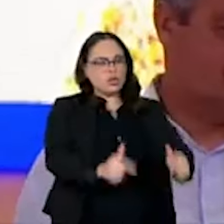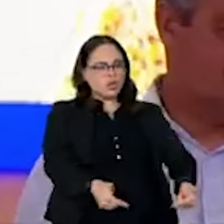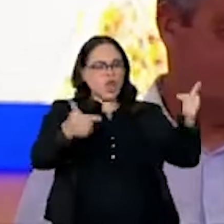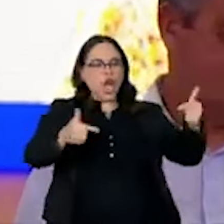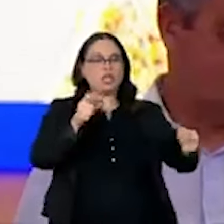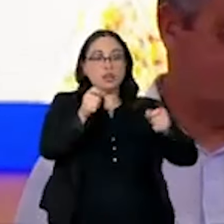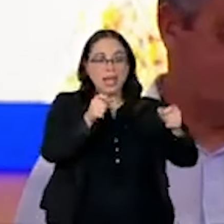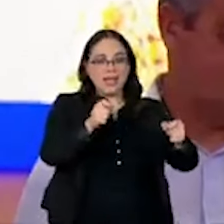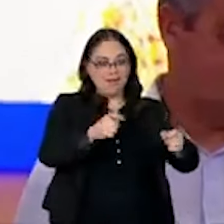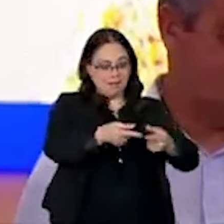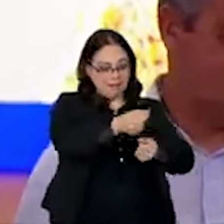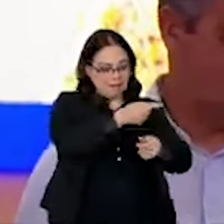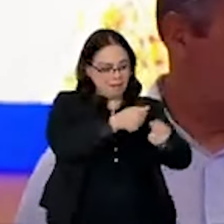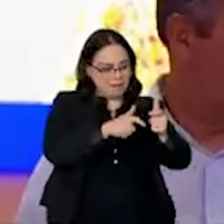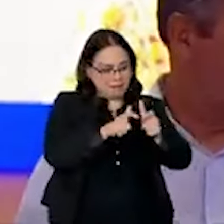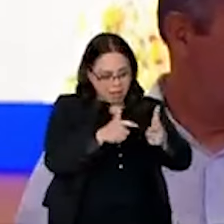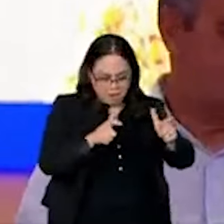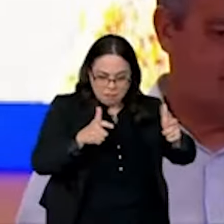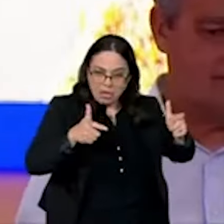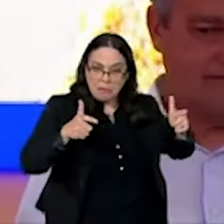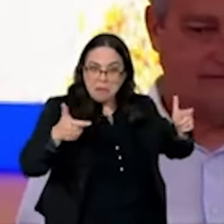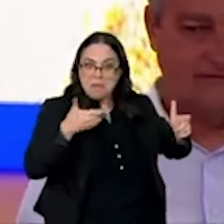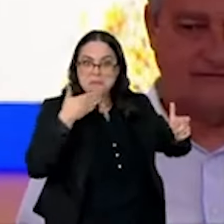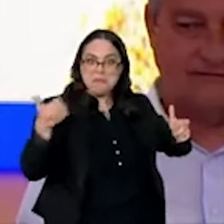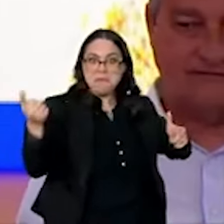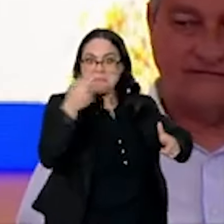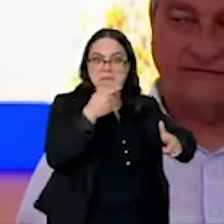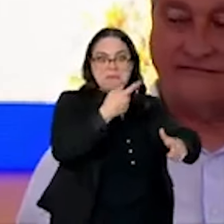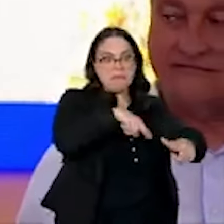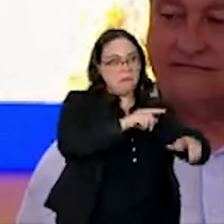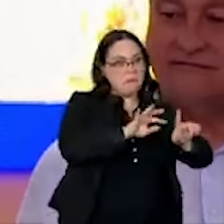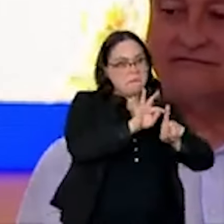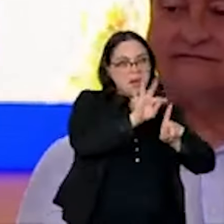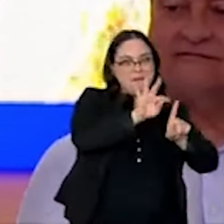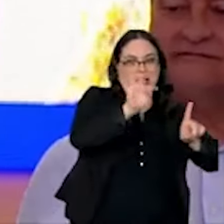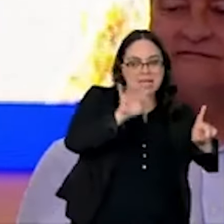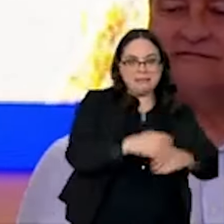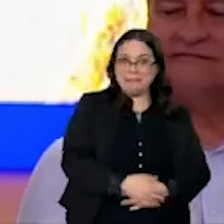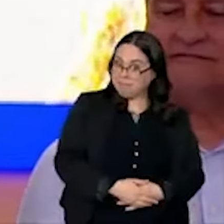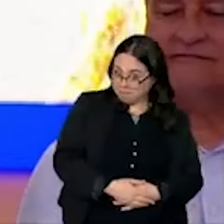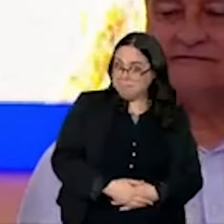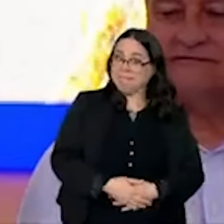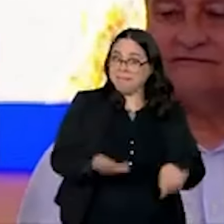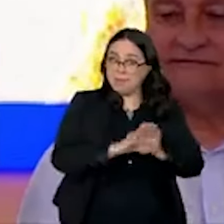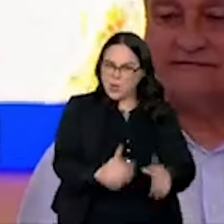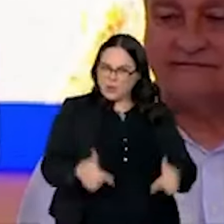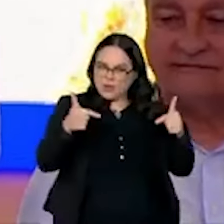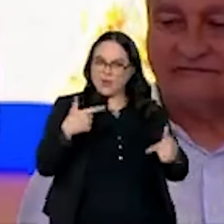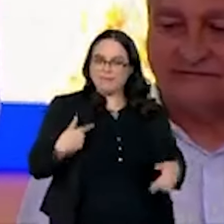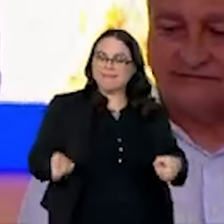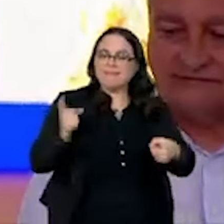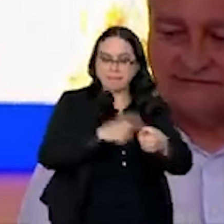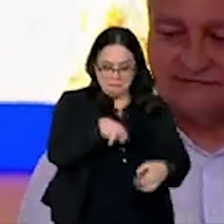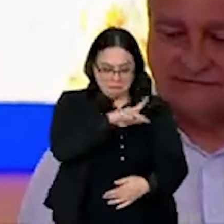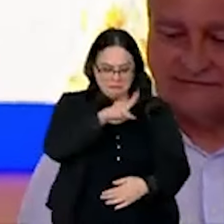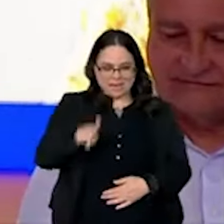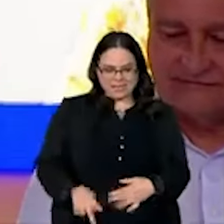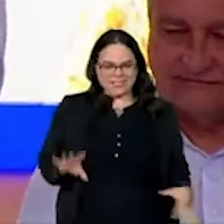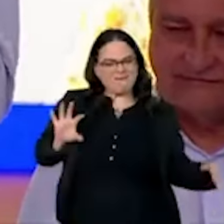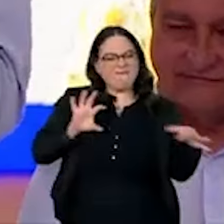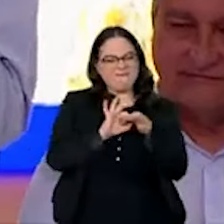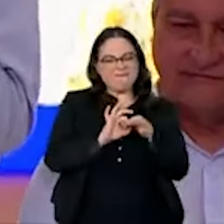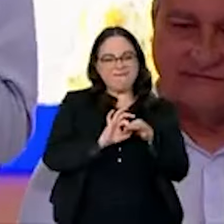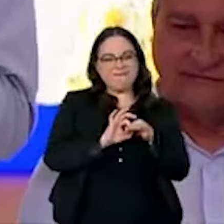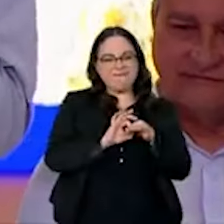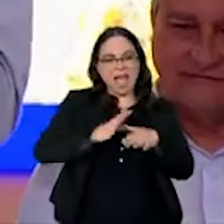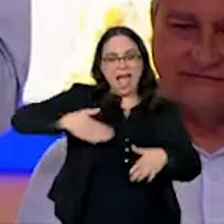que a economia vai crescer mais do que o mercado previa. Eu tenho tanta sorte que depois que eu votei para presidente da República,